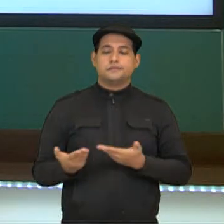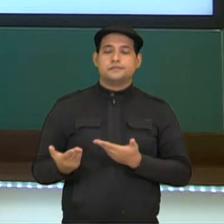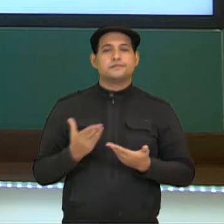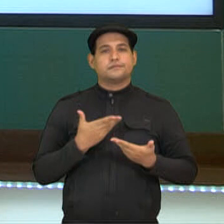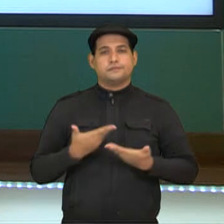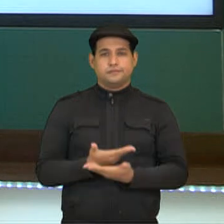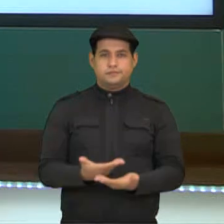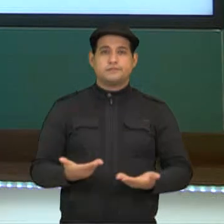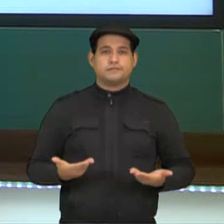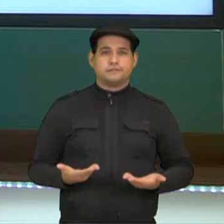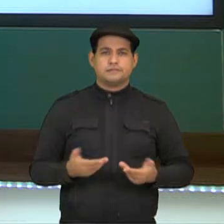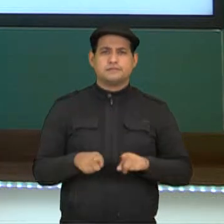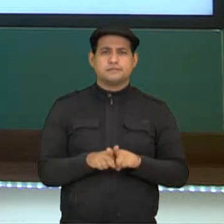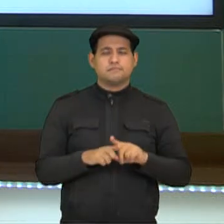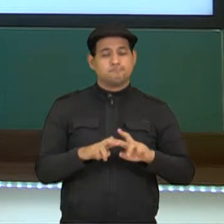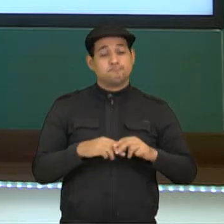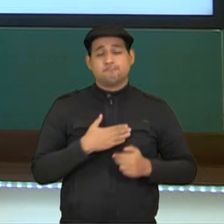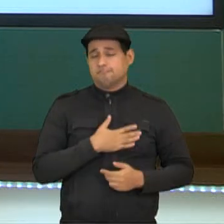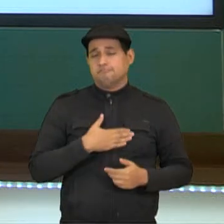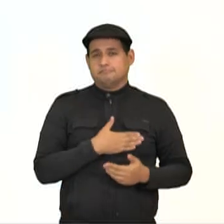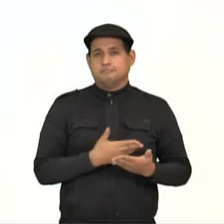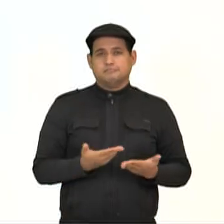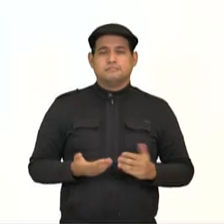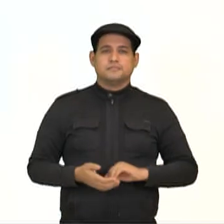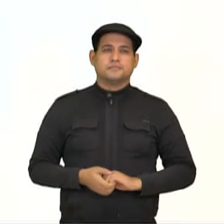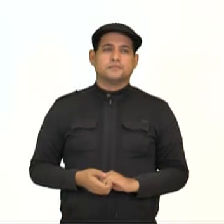para vocês e é por questão de gosto mesmo, tá?